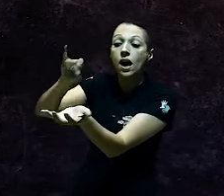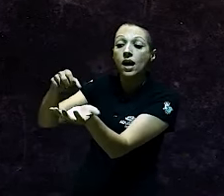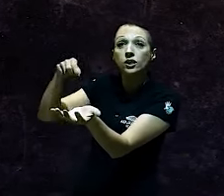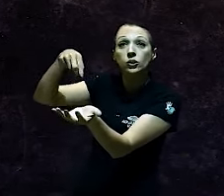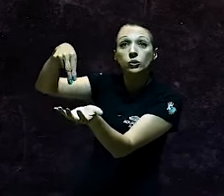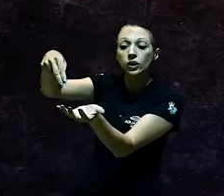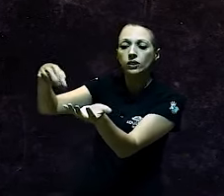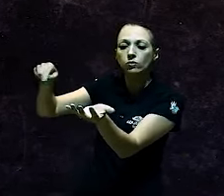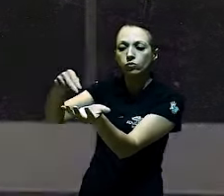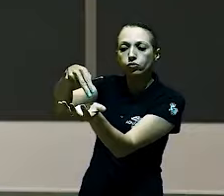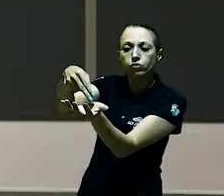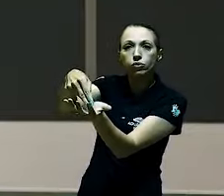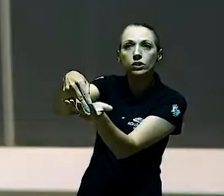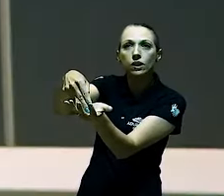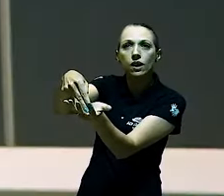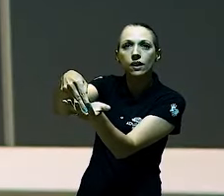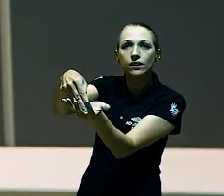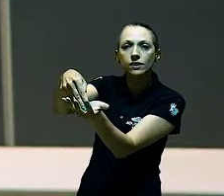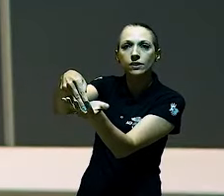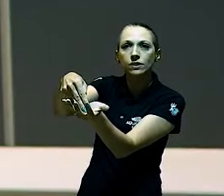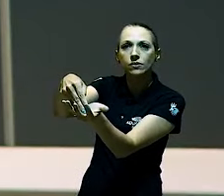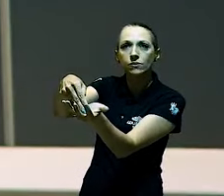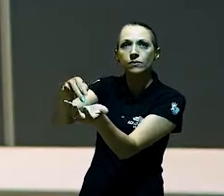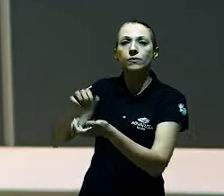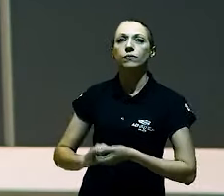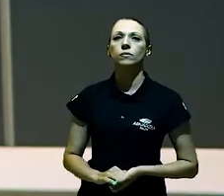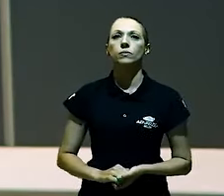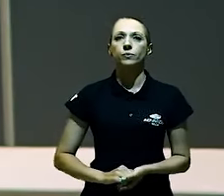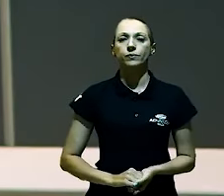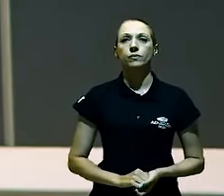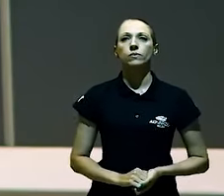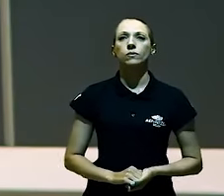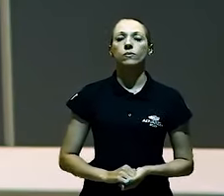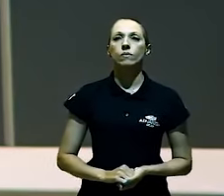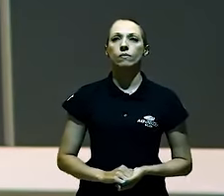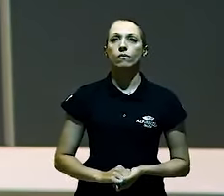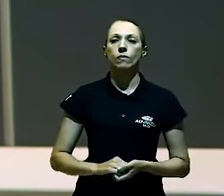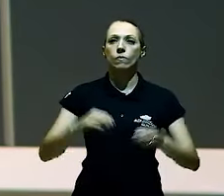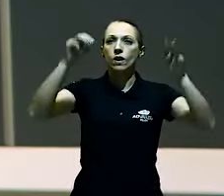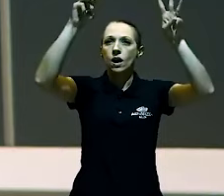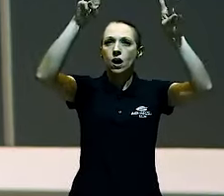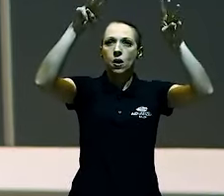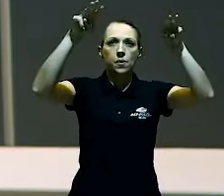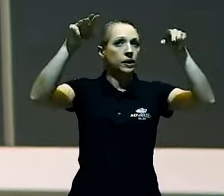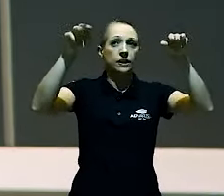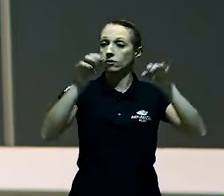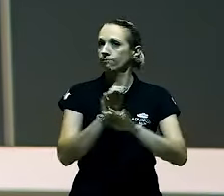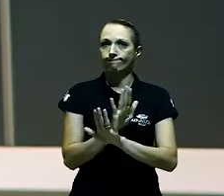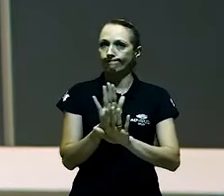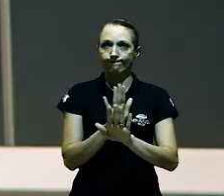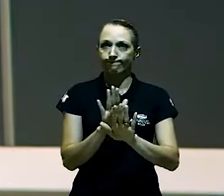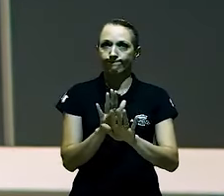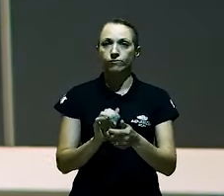Essa palavra ordenar no hebraico é a mesma palavra manar. Não manar do deserto, porque manar no deserto é manhu. Mas a palavra manar quer